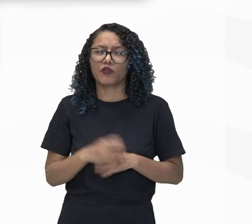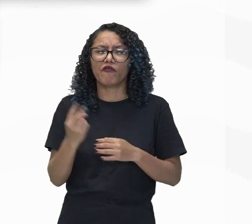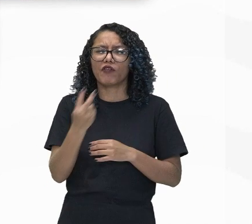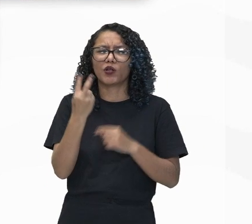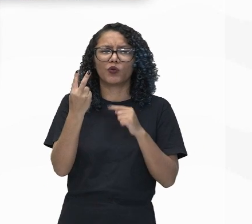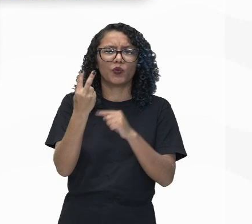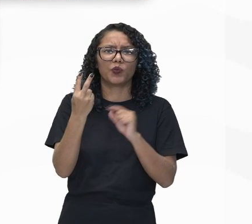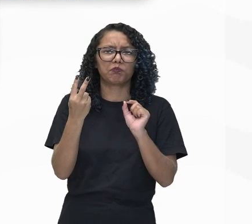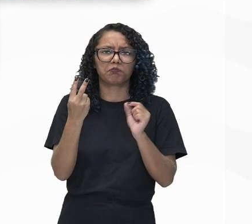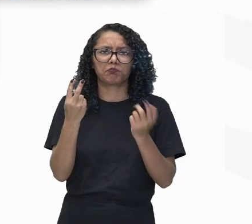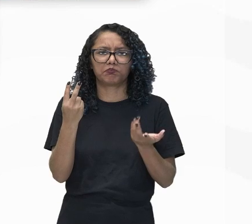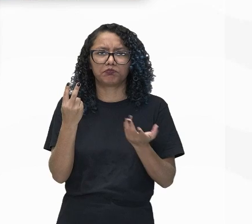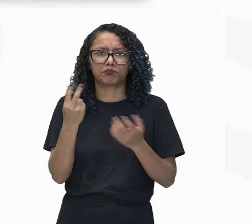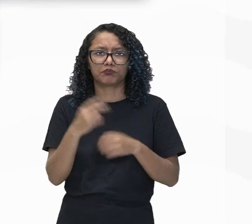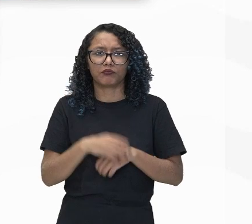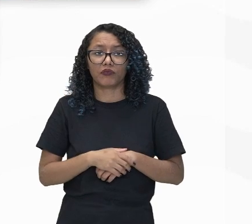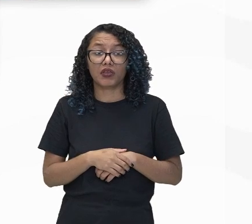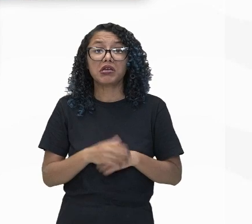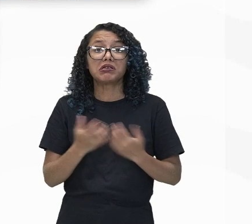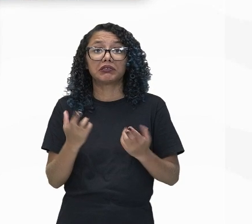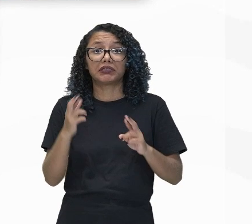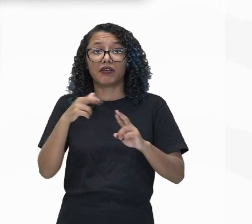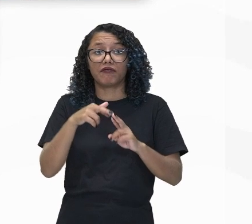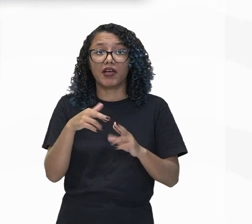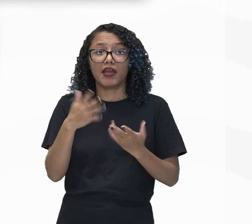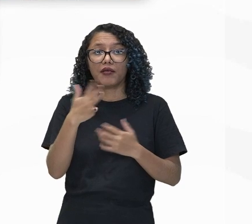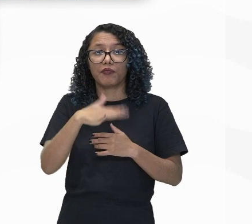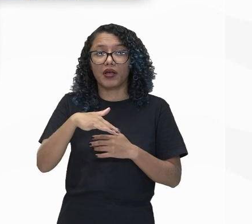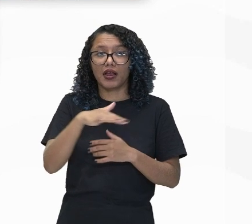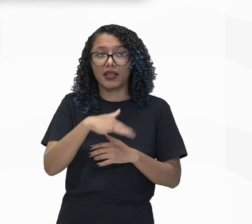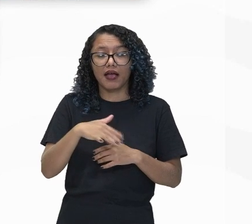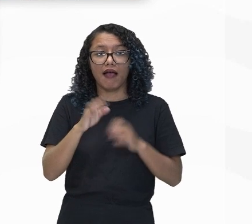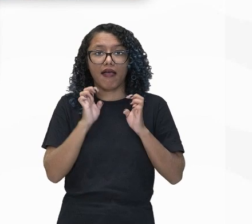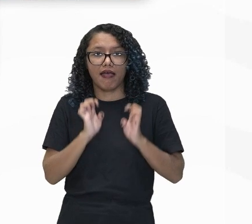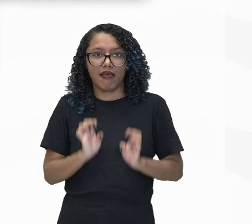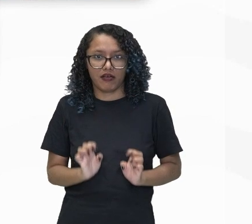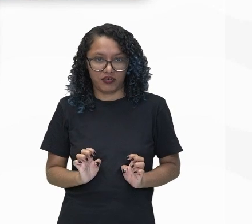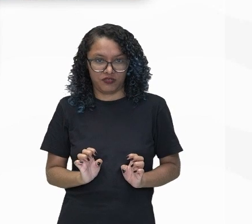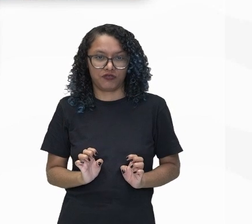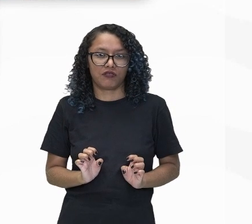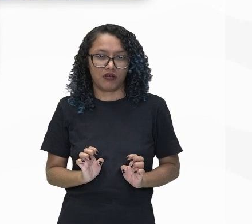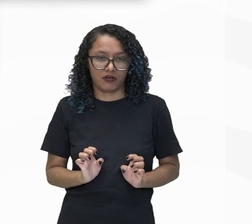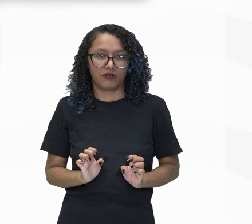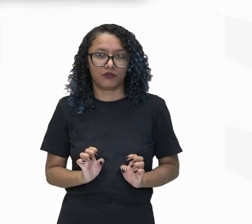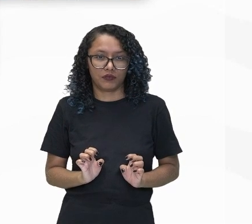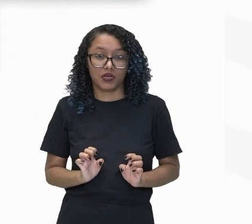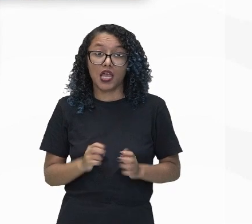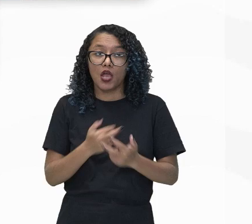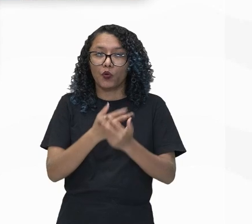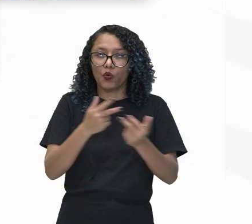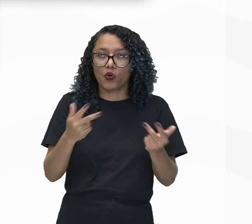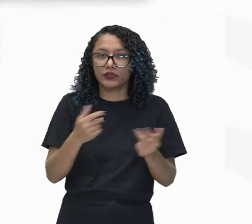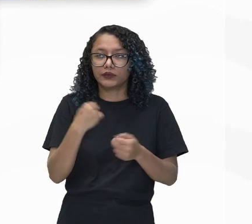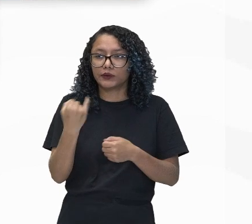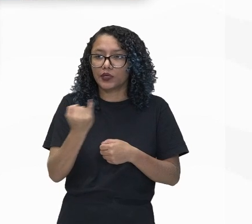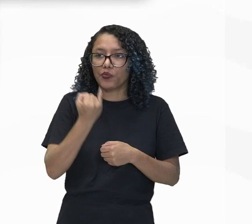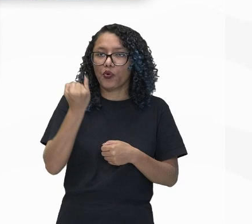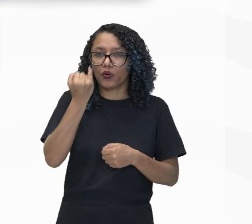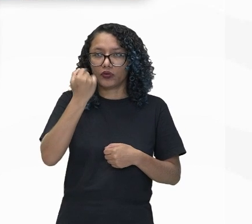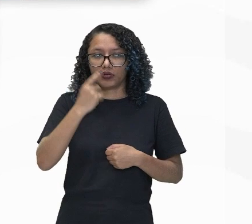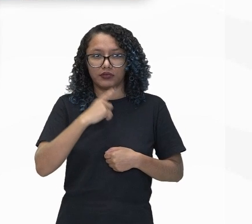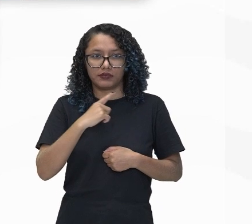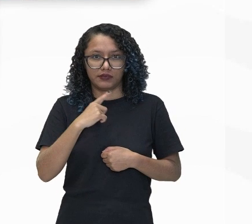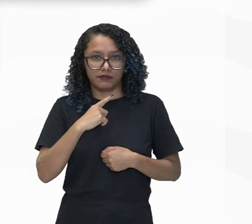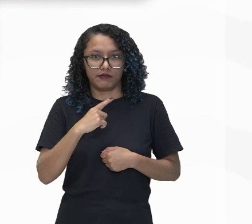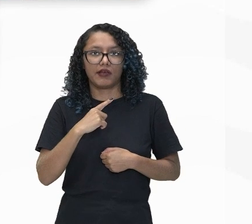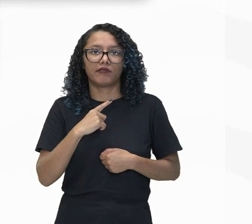uma questão mais voltada até para a ética, né? Uma questão voltada para aquilo que tem importância, que tem um